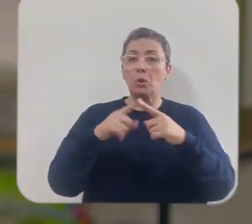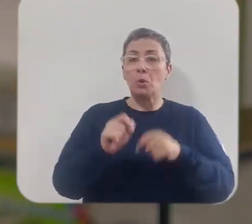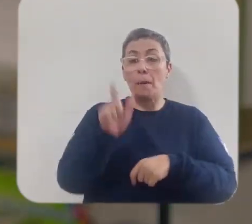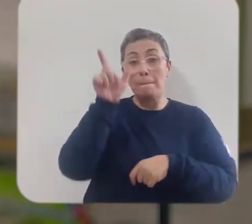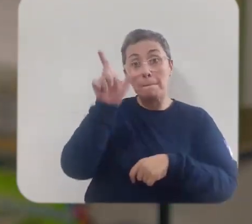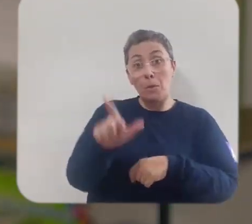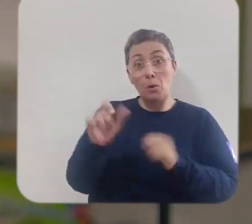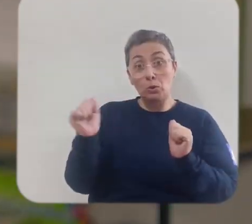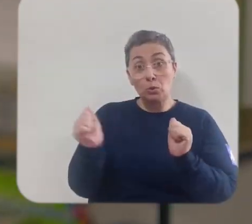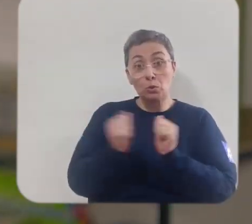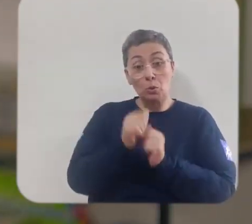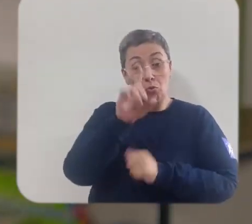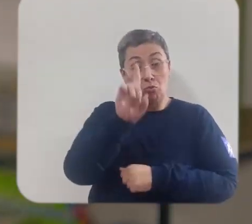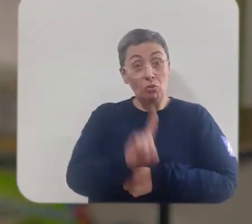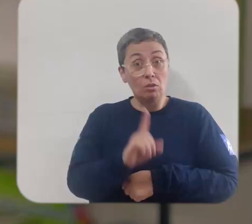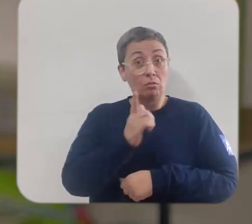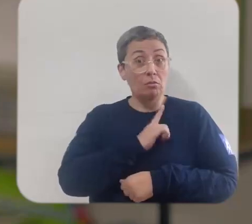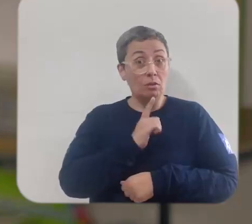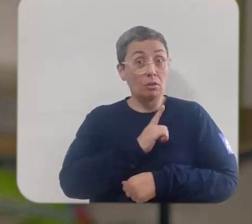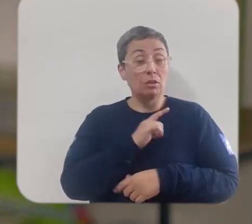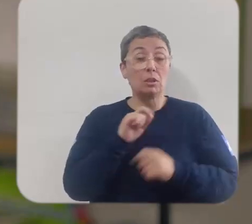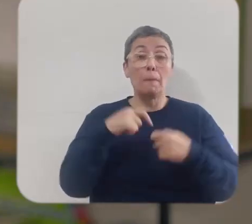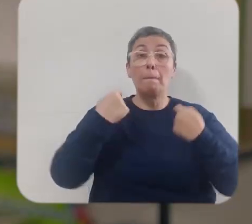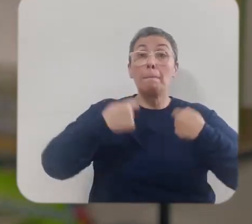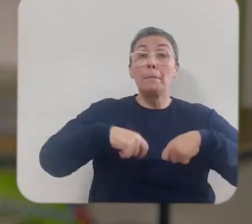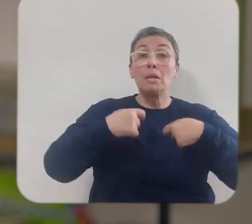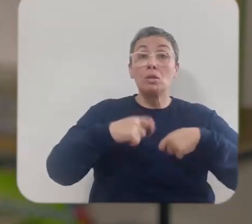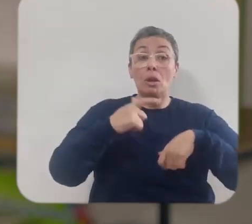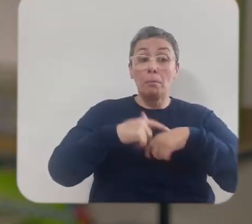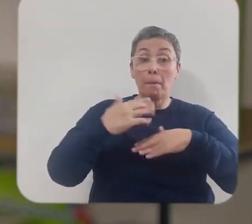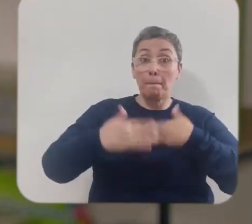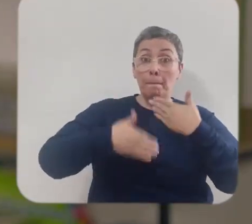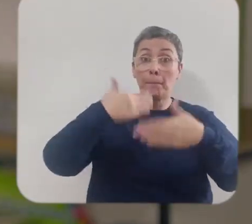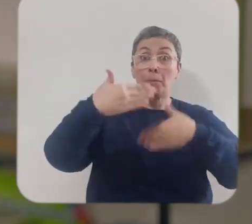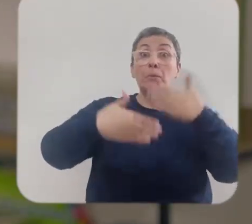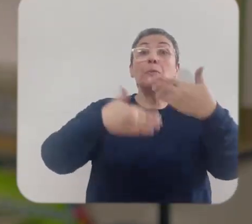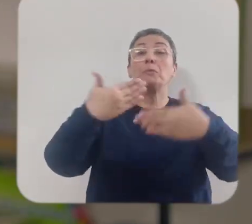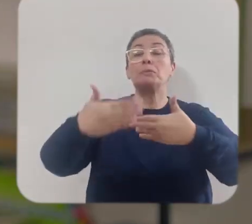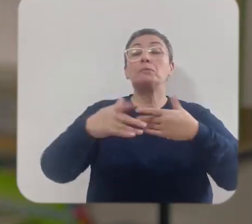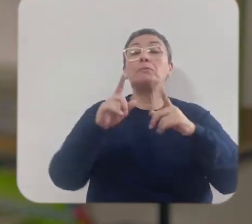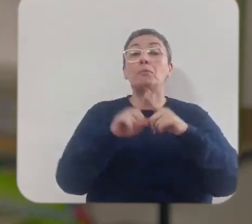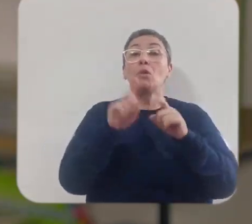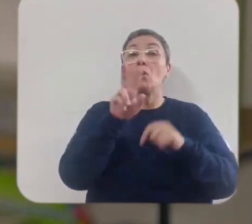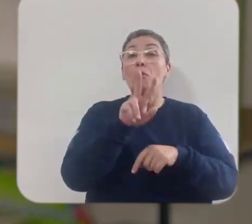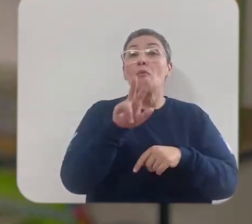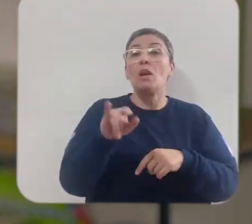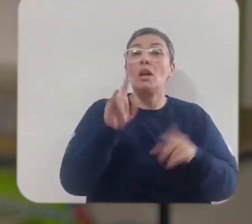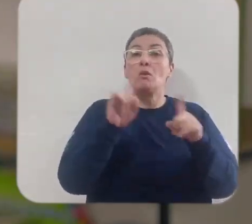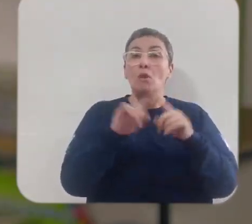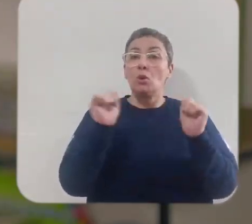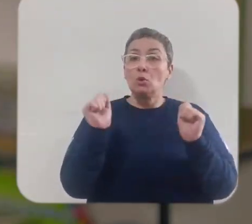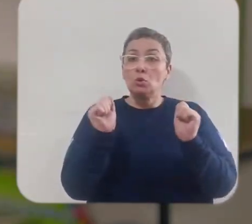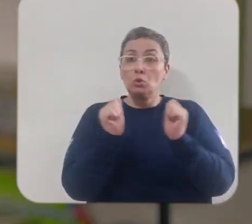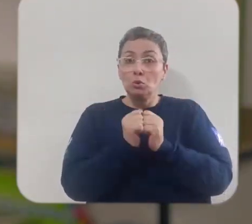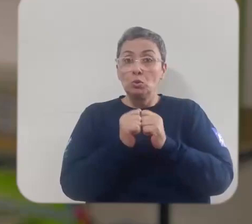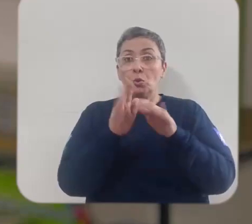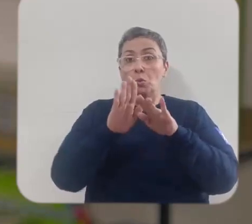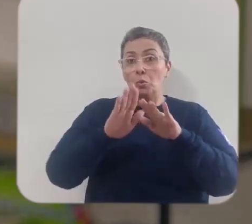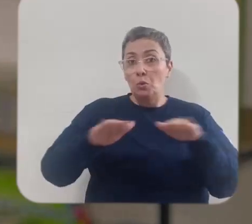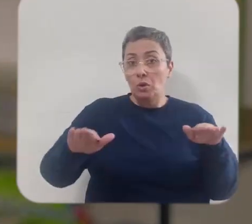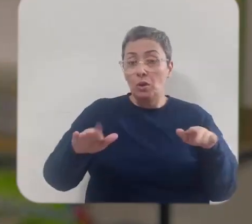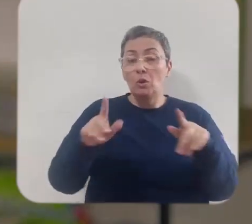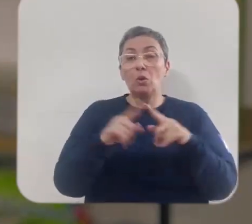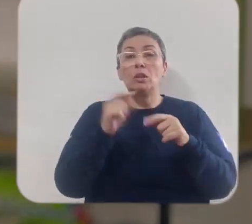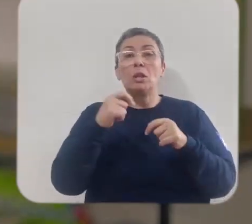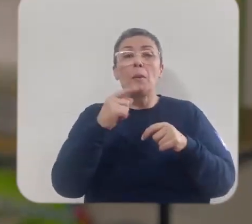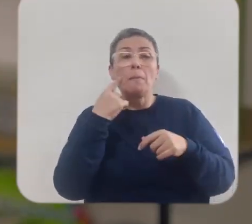os sujeitos, né, de direito. Então eu preciso, nesse processo de construção, eu vou, junto com esta